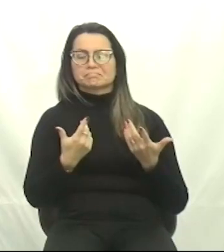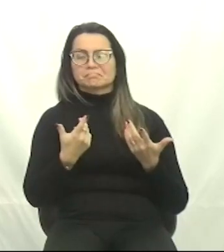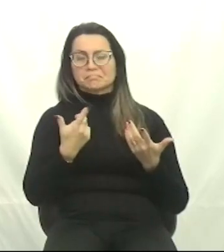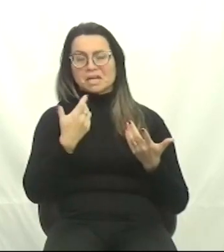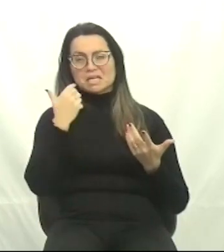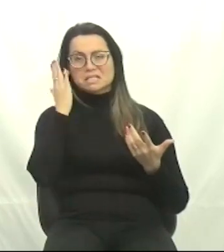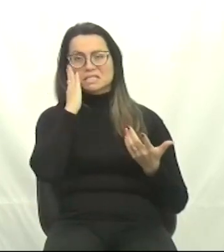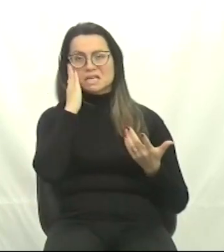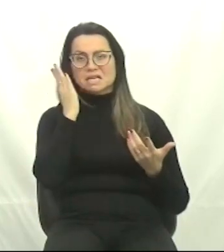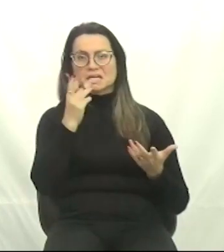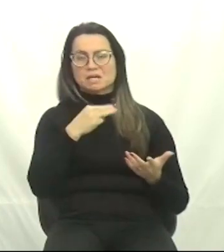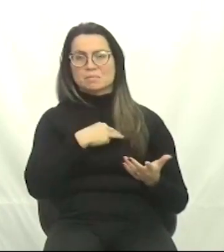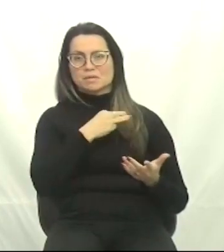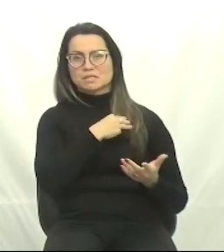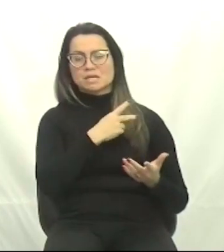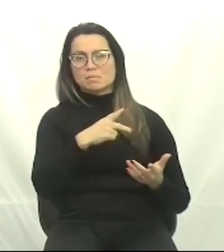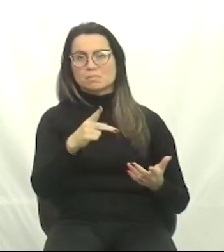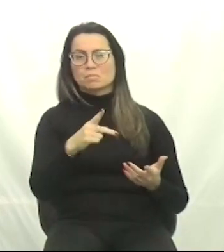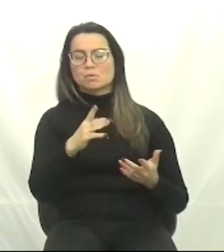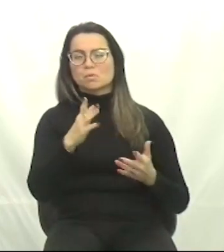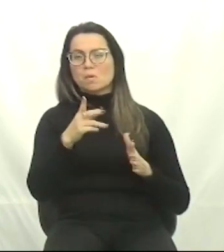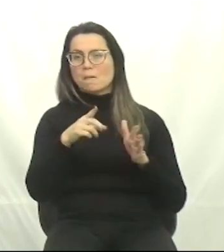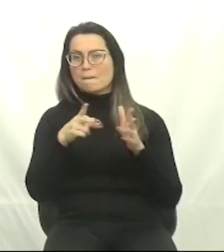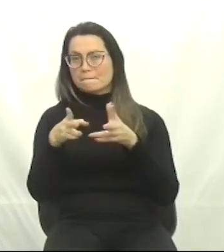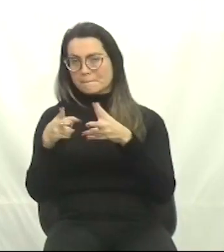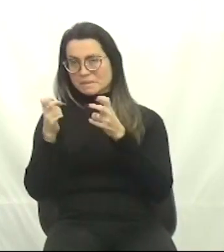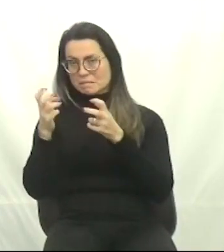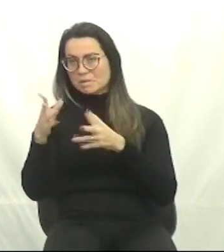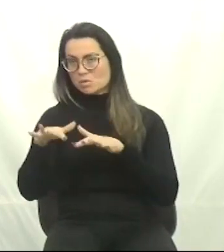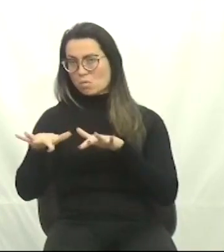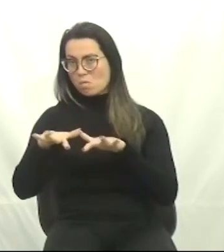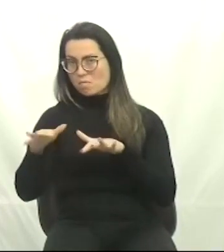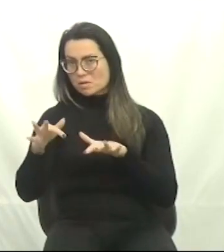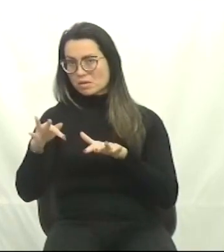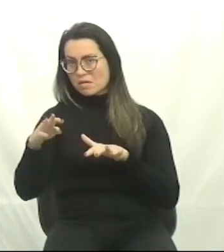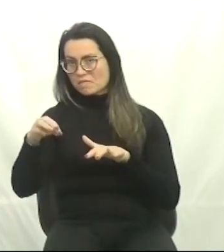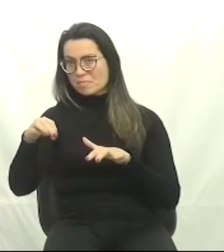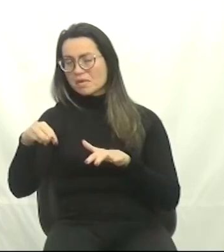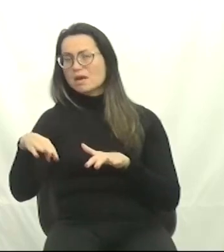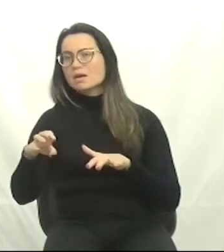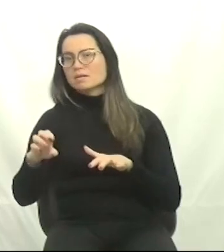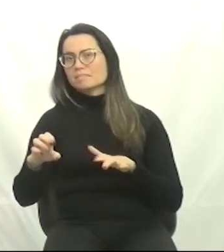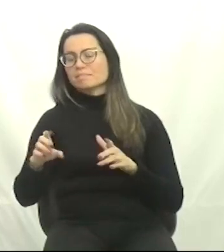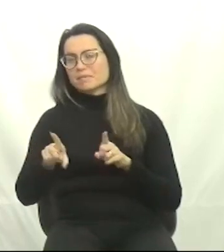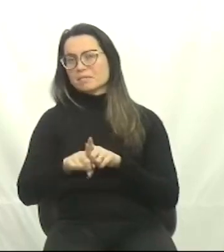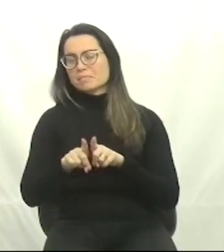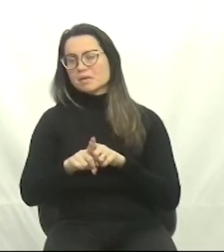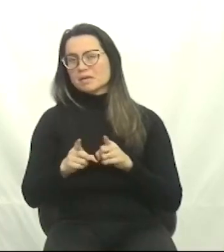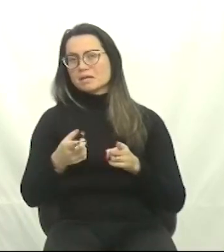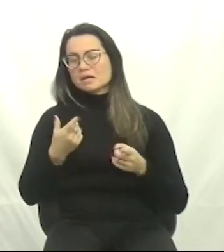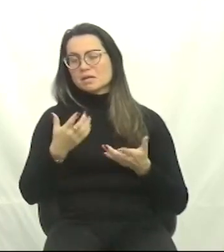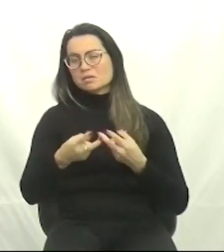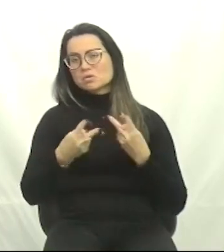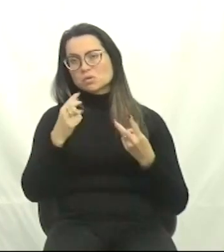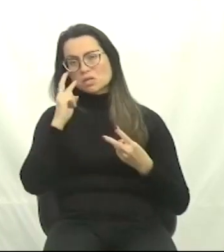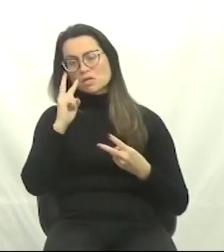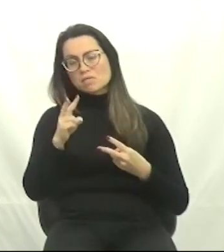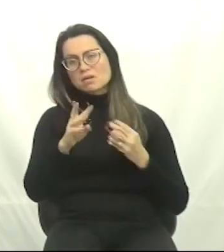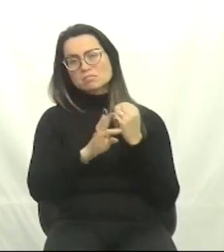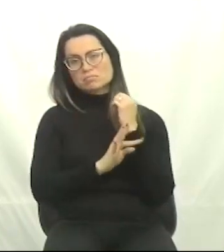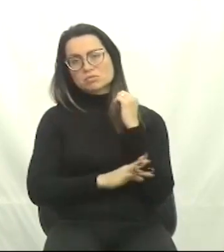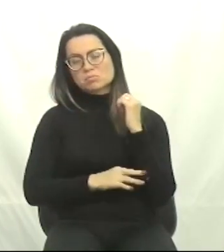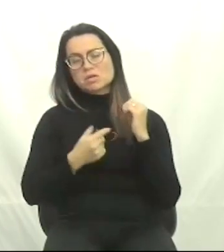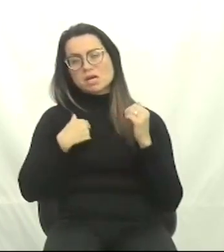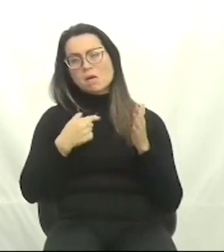feito. Então, eu faço esse requerimento para trazer essas respostas e poder responder às pessoas que me questionaram. Daquilo que eu vi, eu testemunhei. Muito